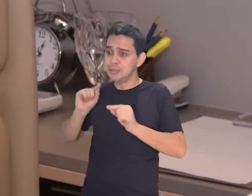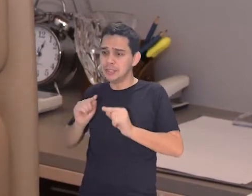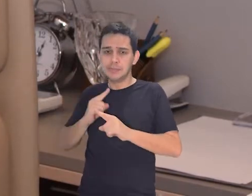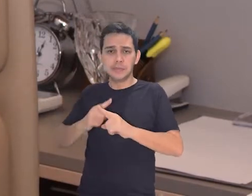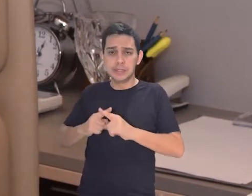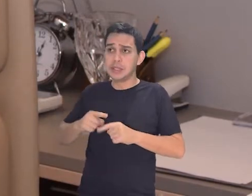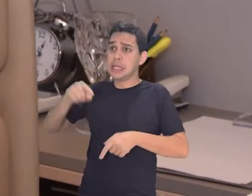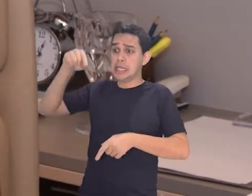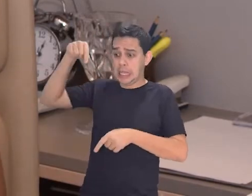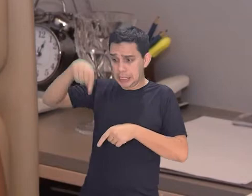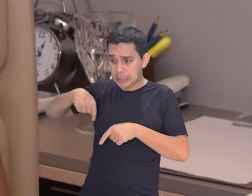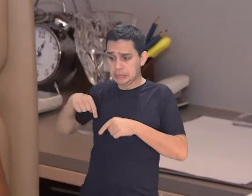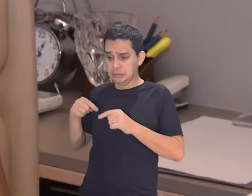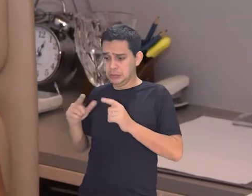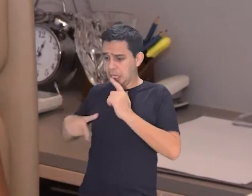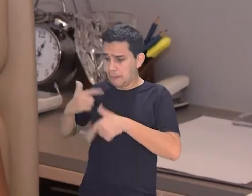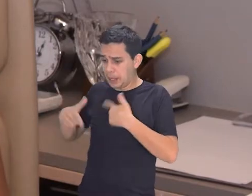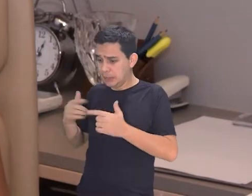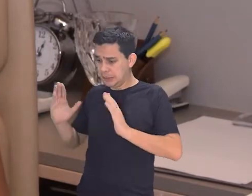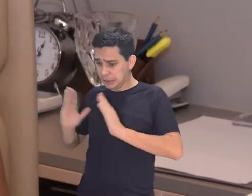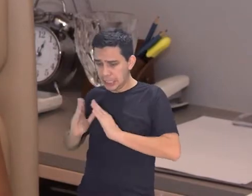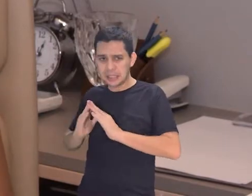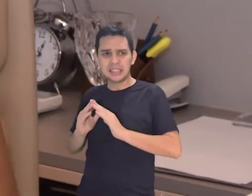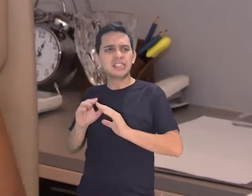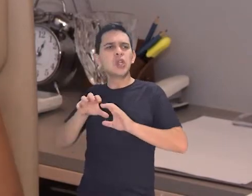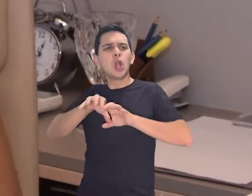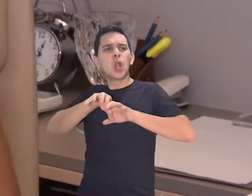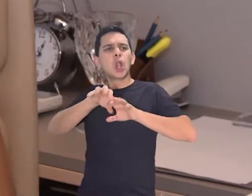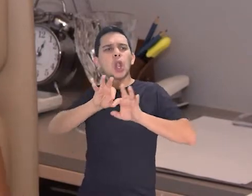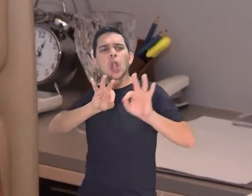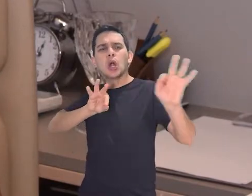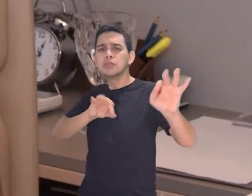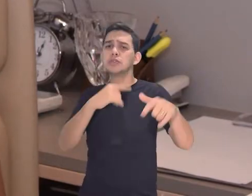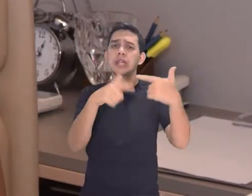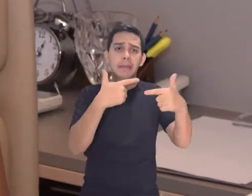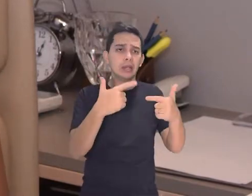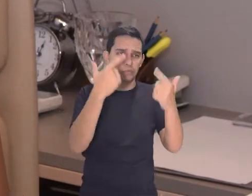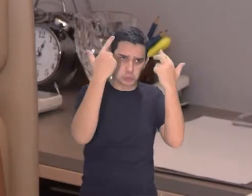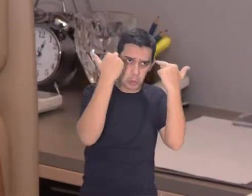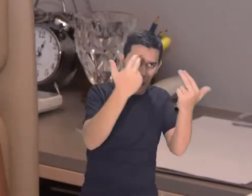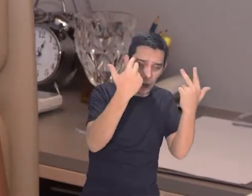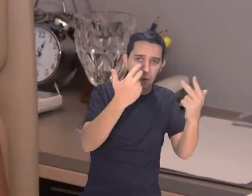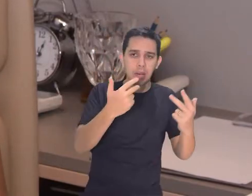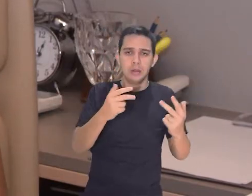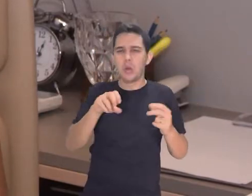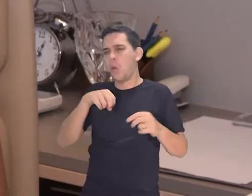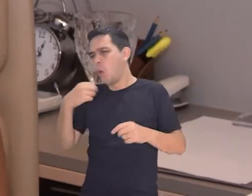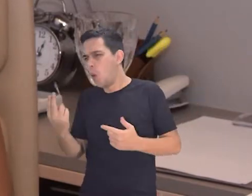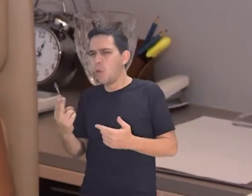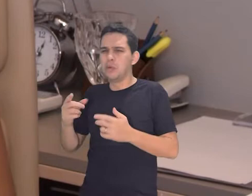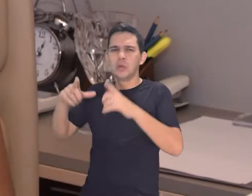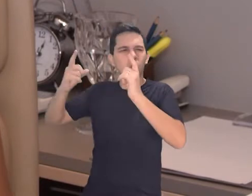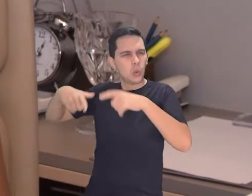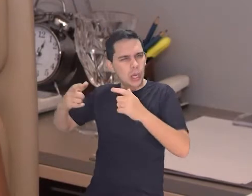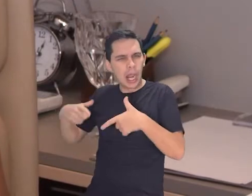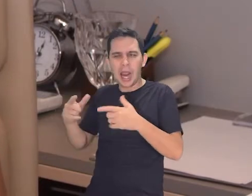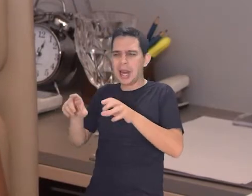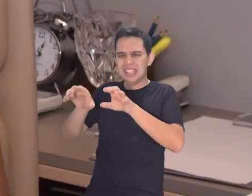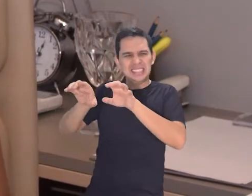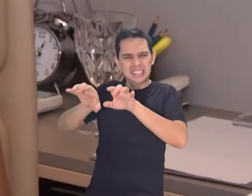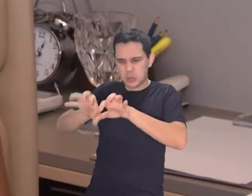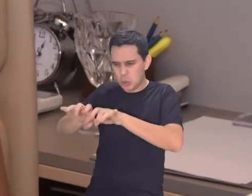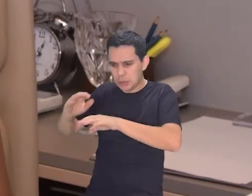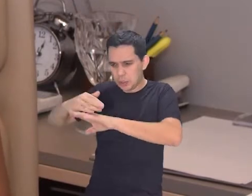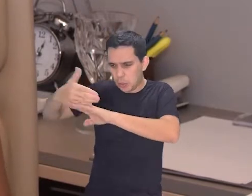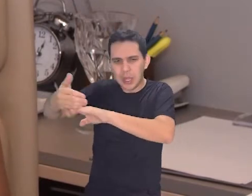lugar de trabalho tradicional, eu estou em casa, ou eu vou para um coworking, ou eu vou para um café